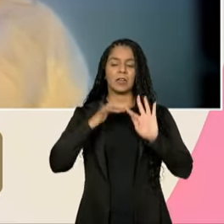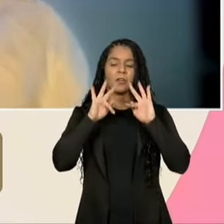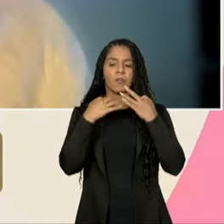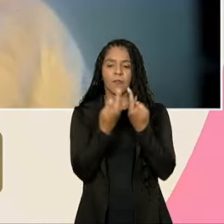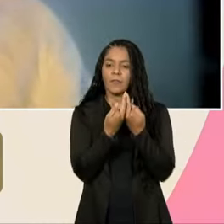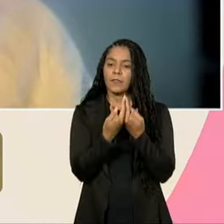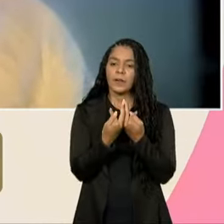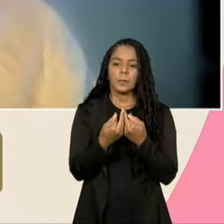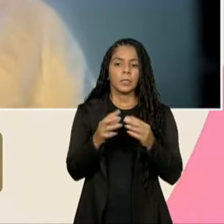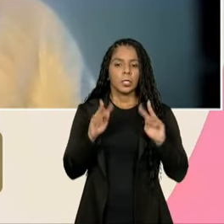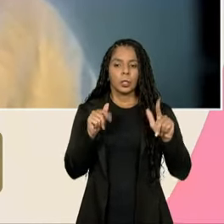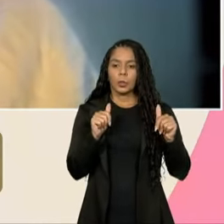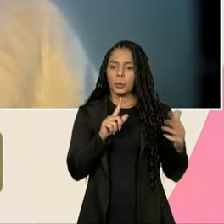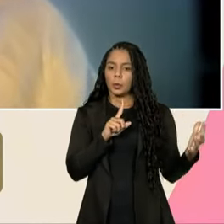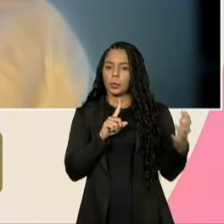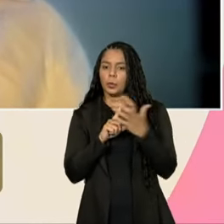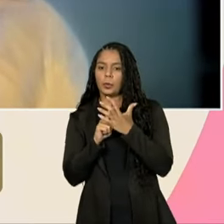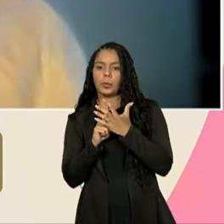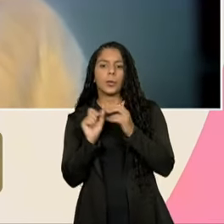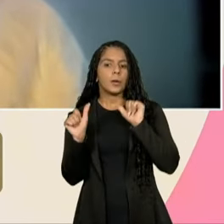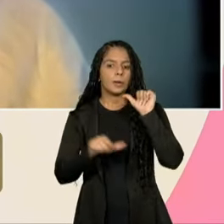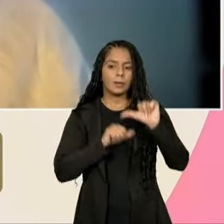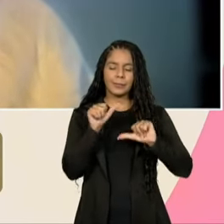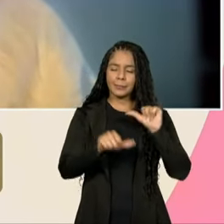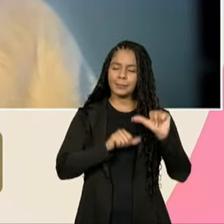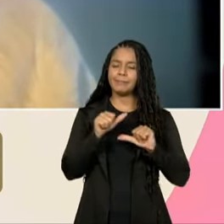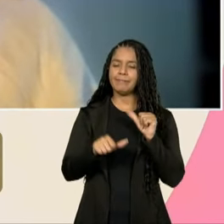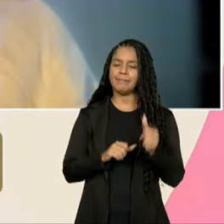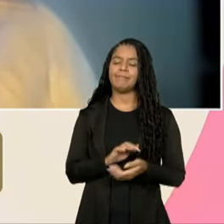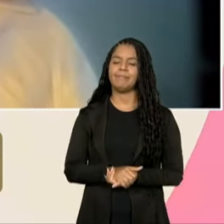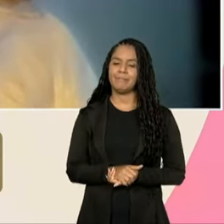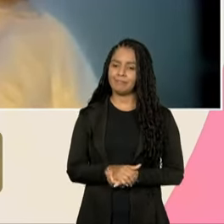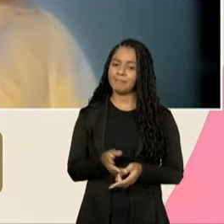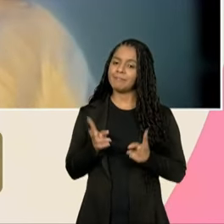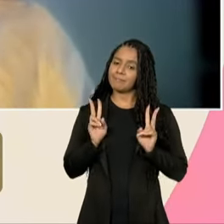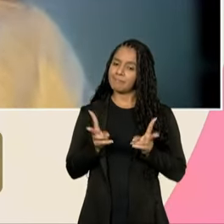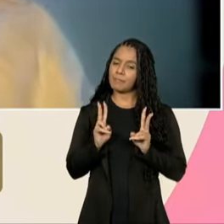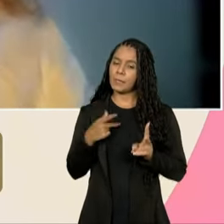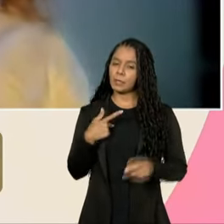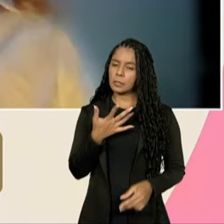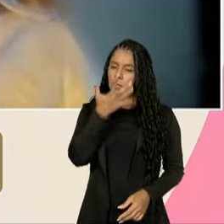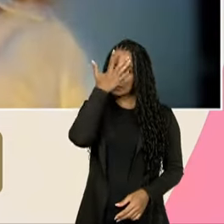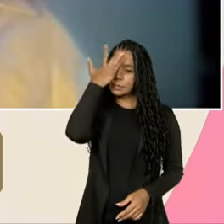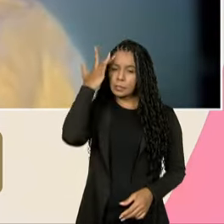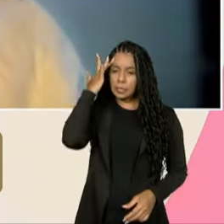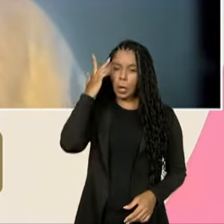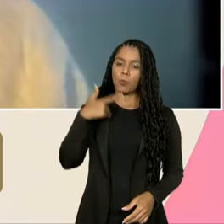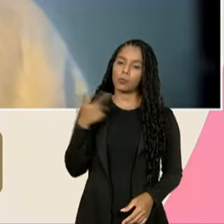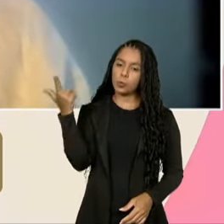toda atingida, muitas mudanças, manter a sanidade para poder trabalhar,